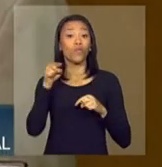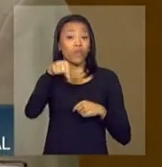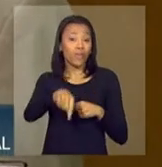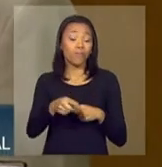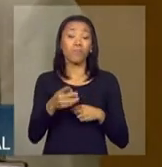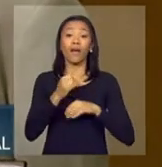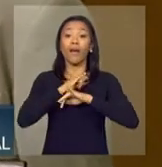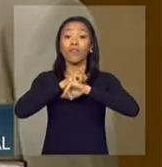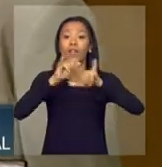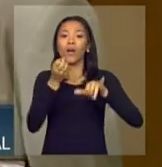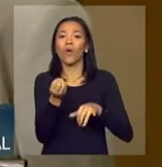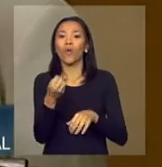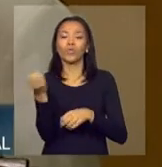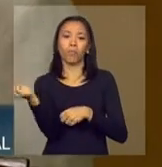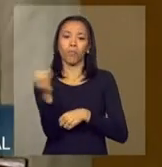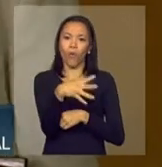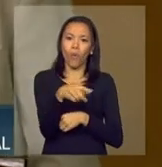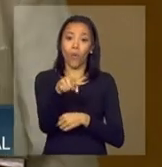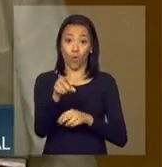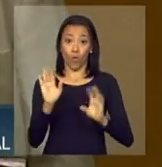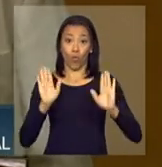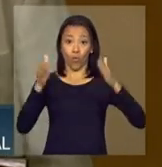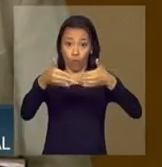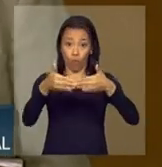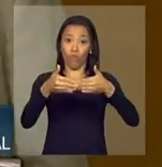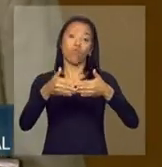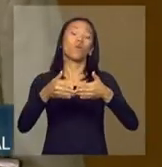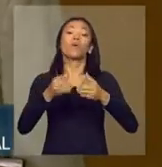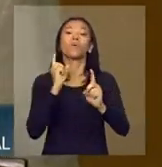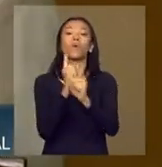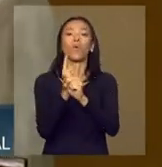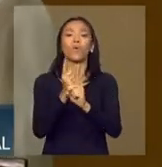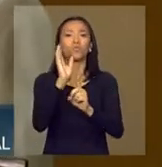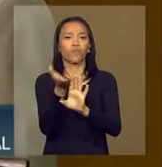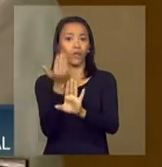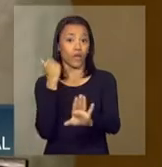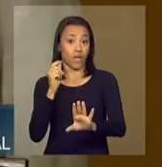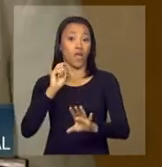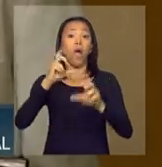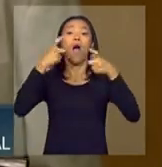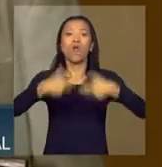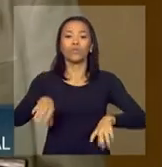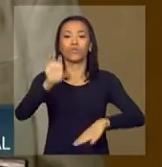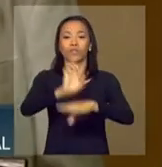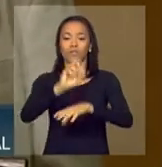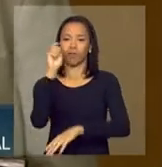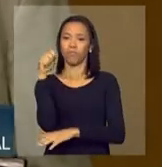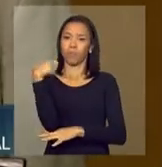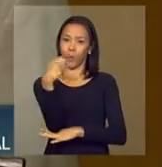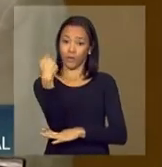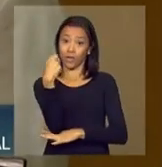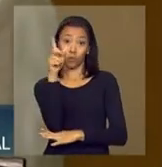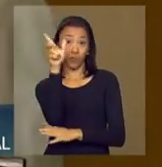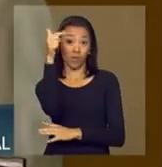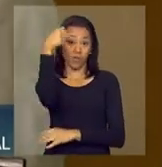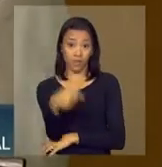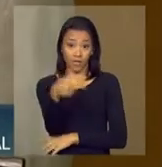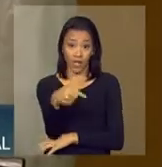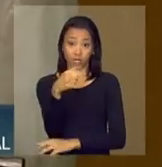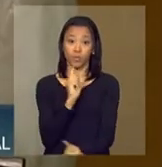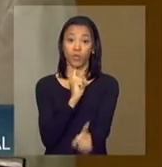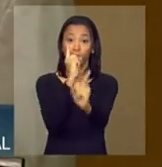Fórum Brasileiro Segurança, Soberania e Segurança Alimentar realizou em Porto Alegre o seu sétimo encontro